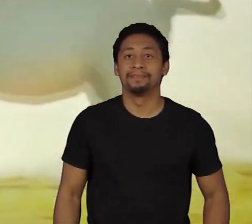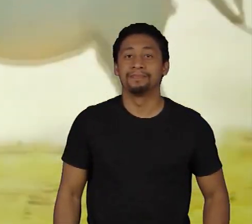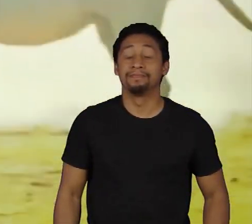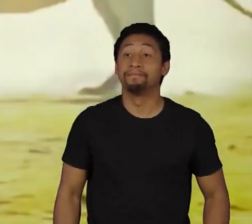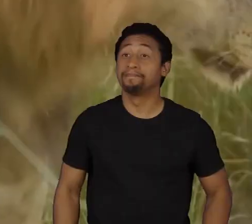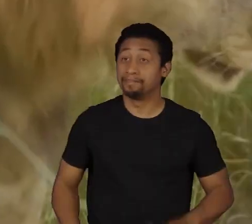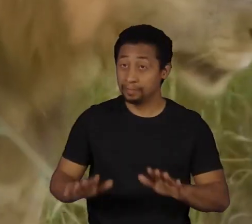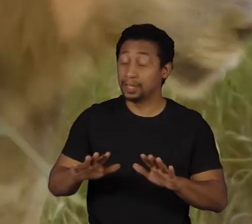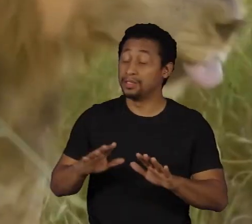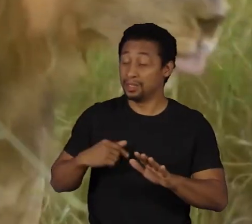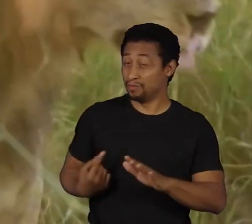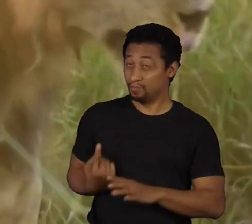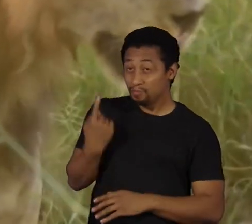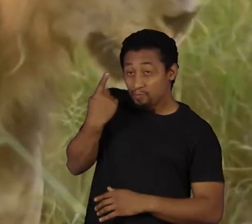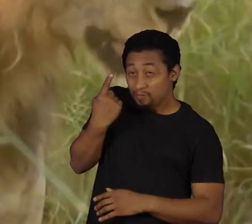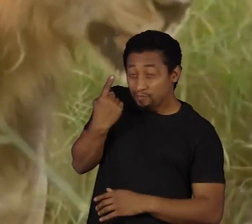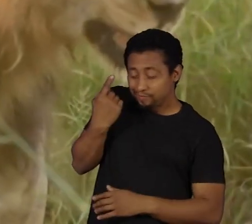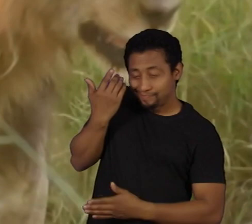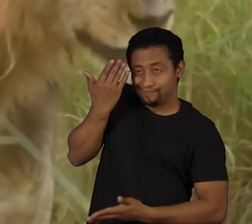Menos uma.